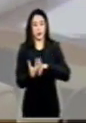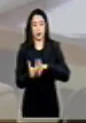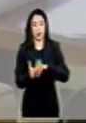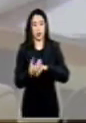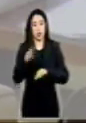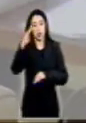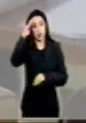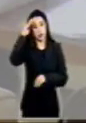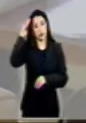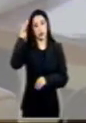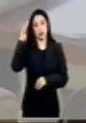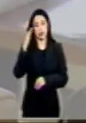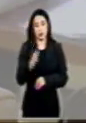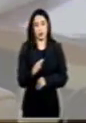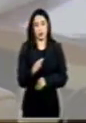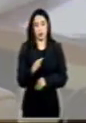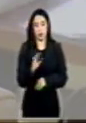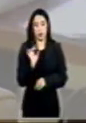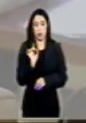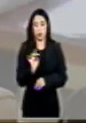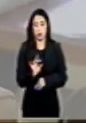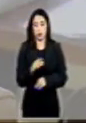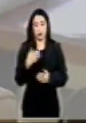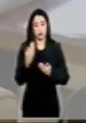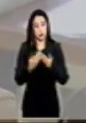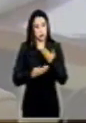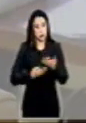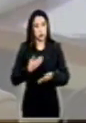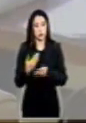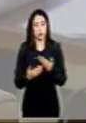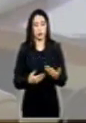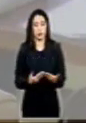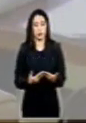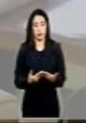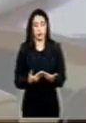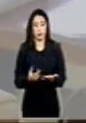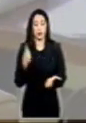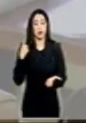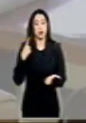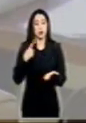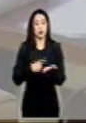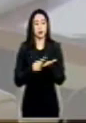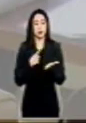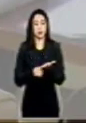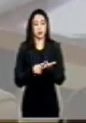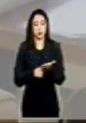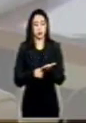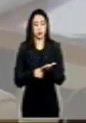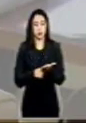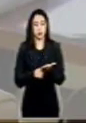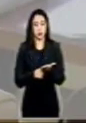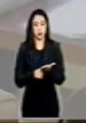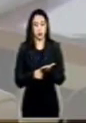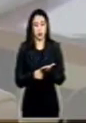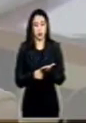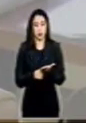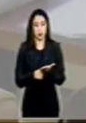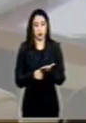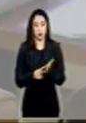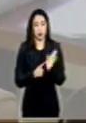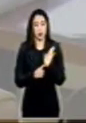pelo quadro processual respectivo. E aqui cumpre, de saída,